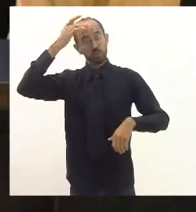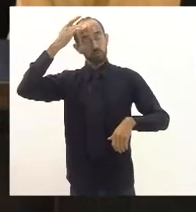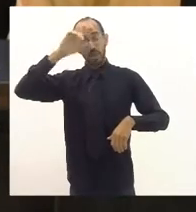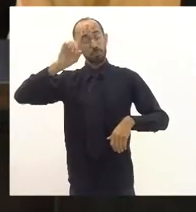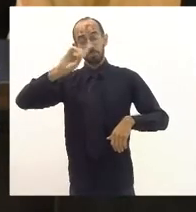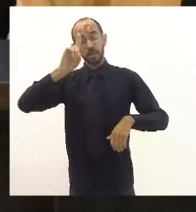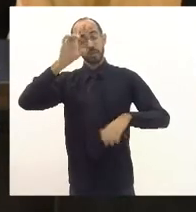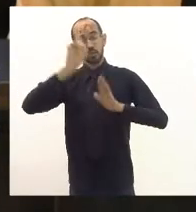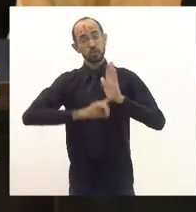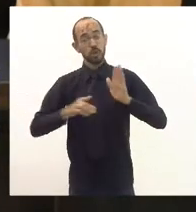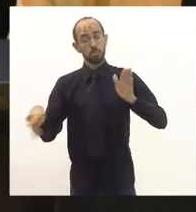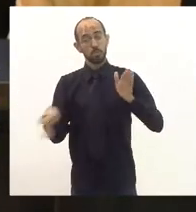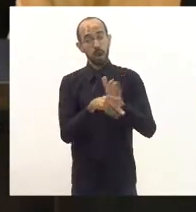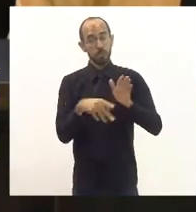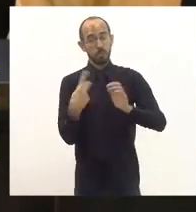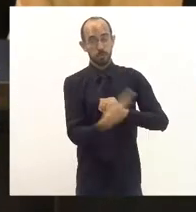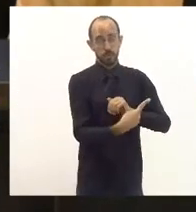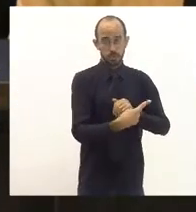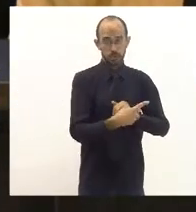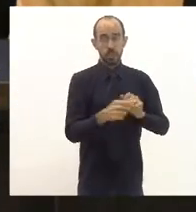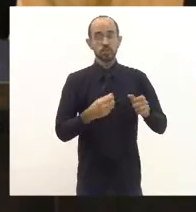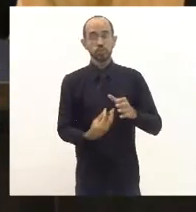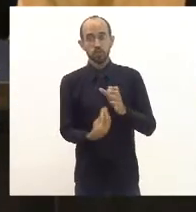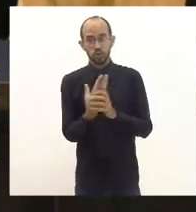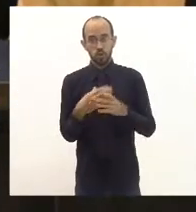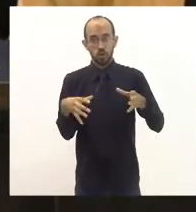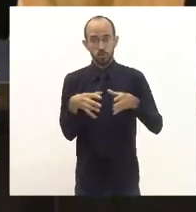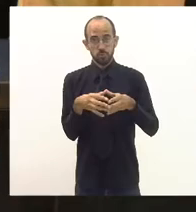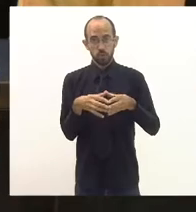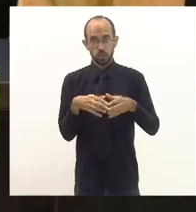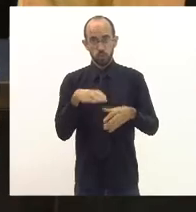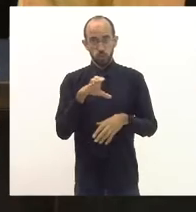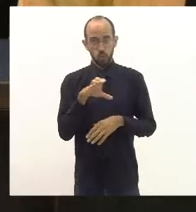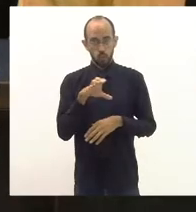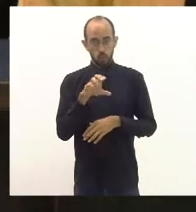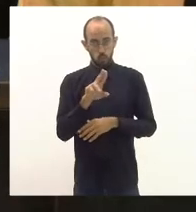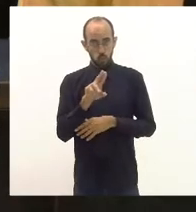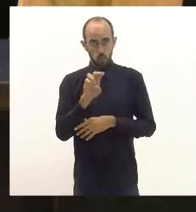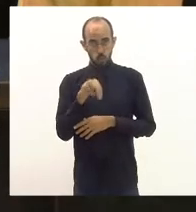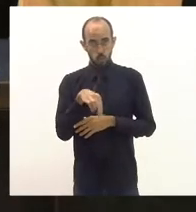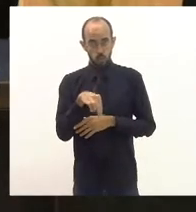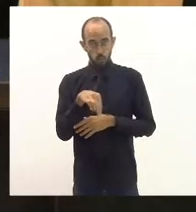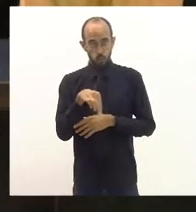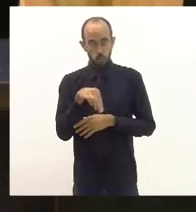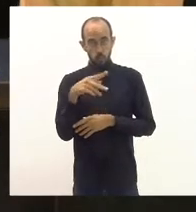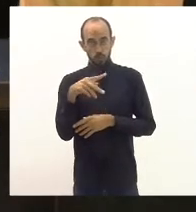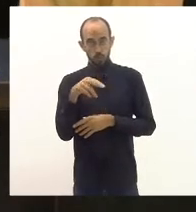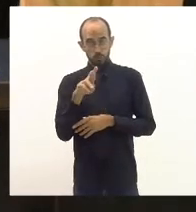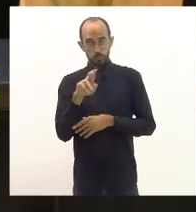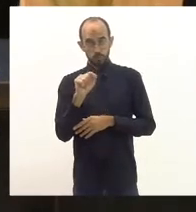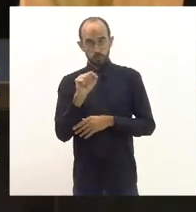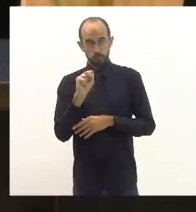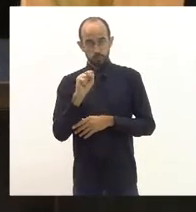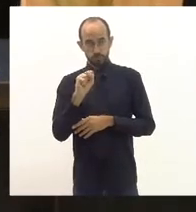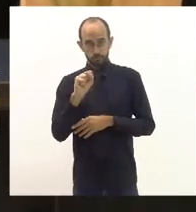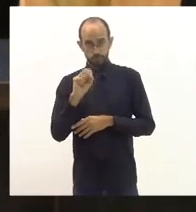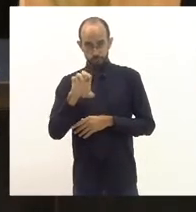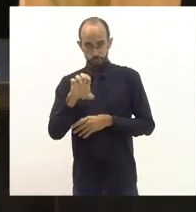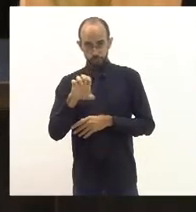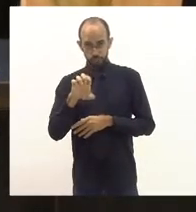direito. Então, a gente criou a Comissão do Cumpra-se. E algumas leis, nós conseguimos que elas fossem